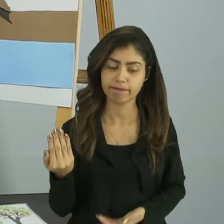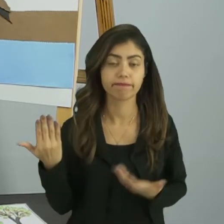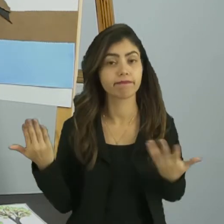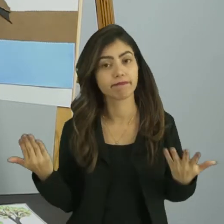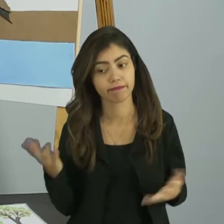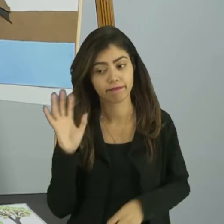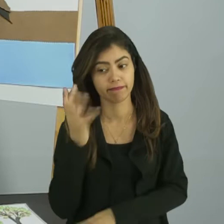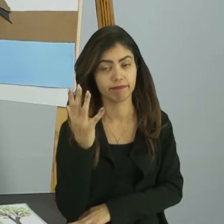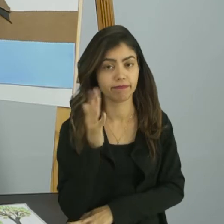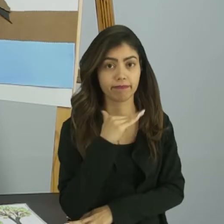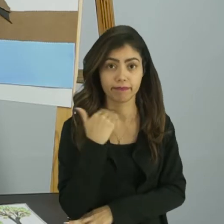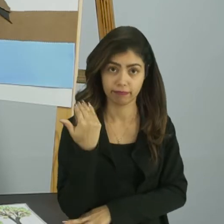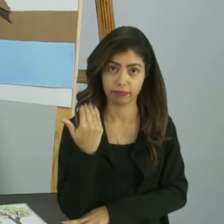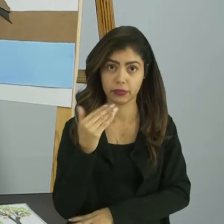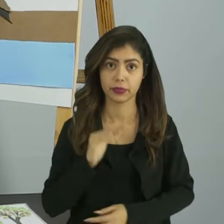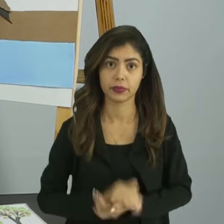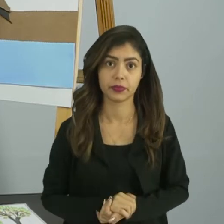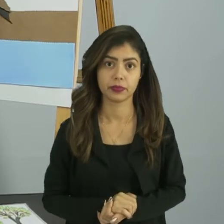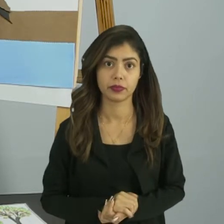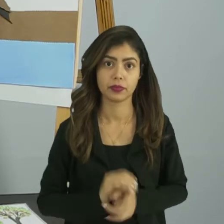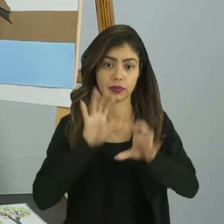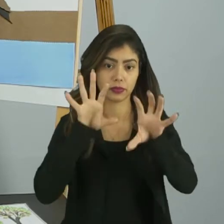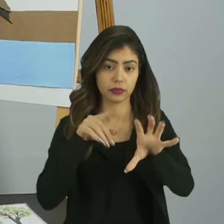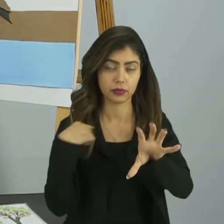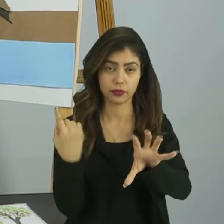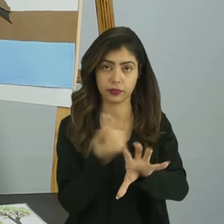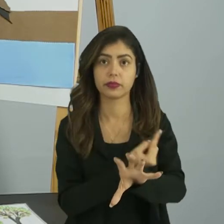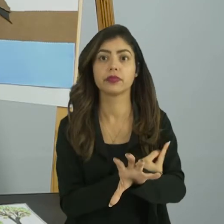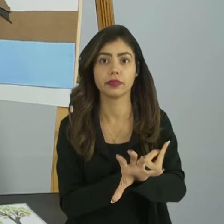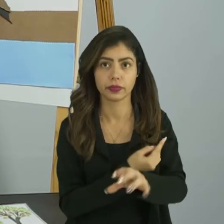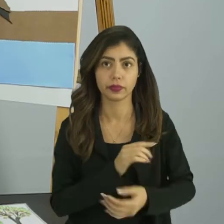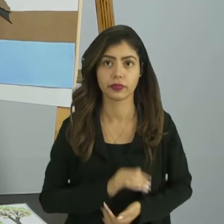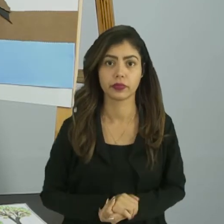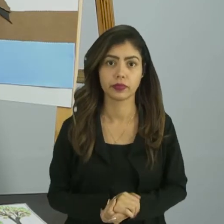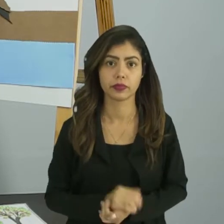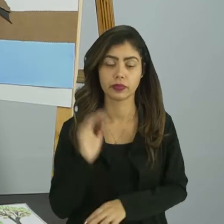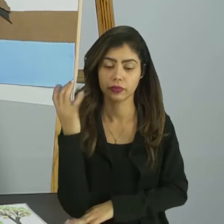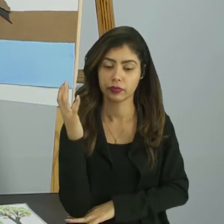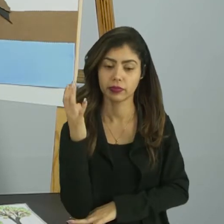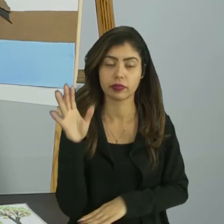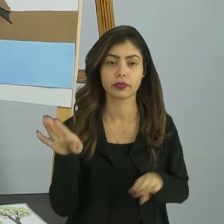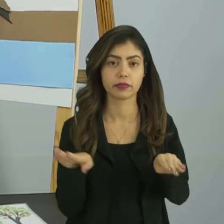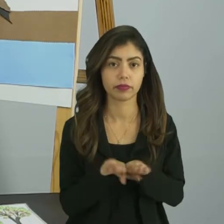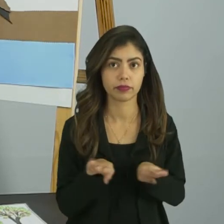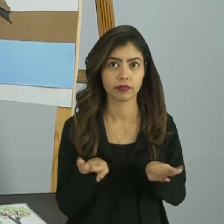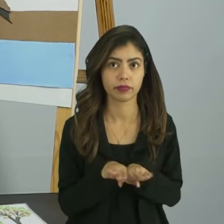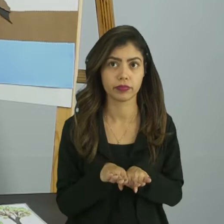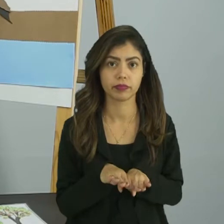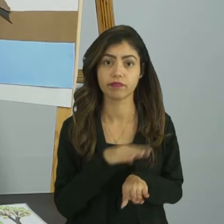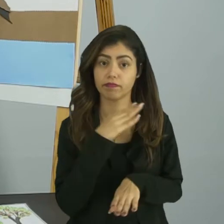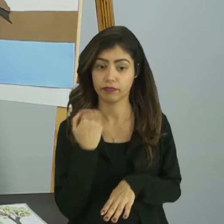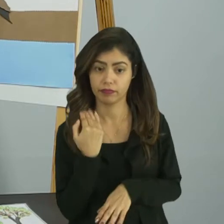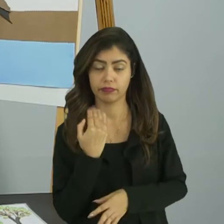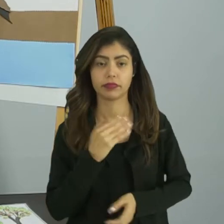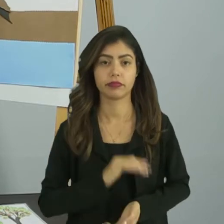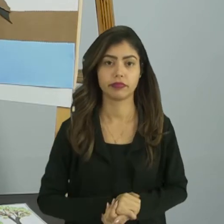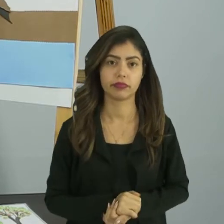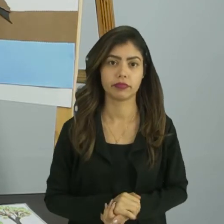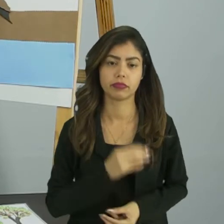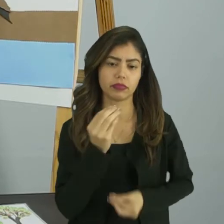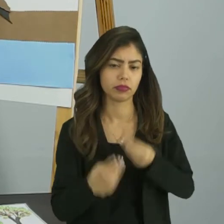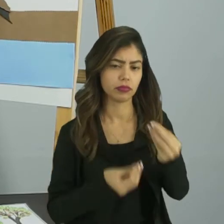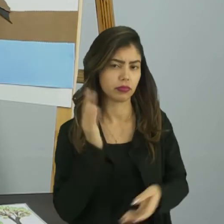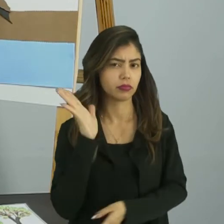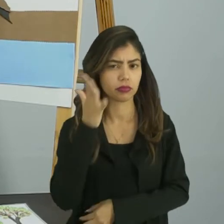plantinha morta, não é? Então, assim como nós, as plantinhas também morrem, como a gente